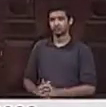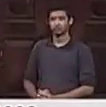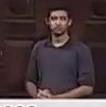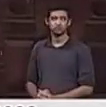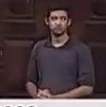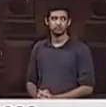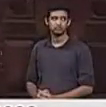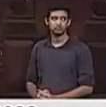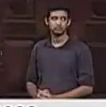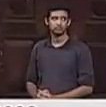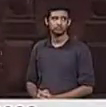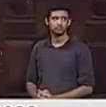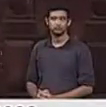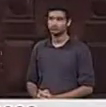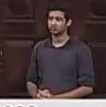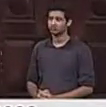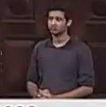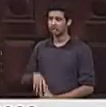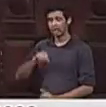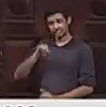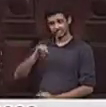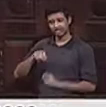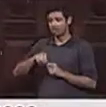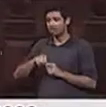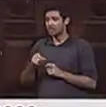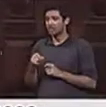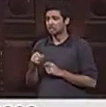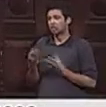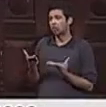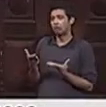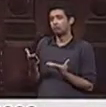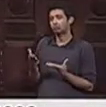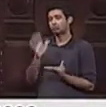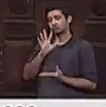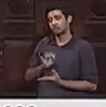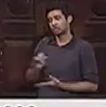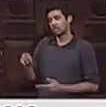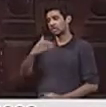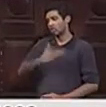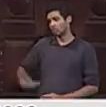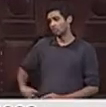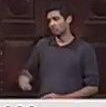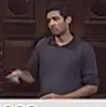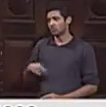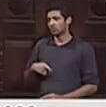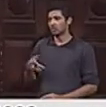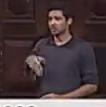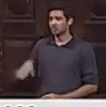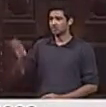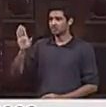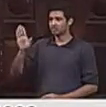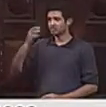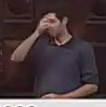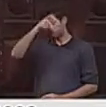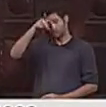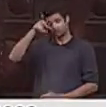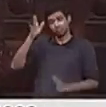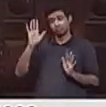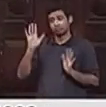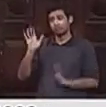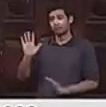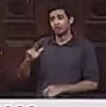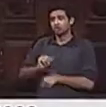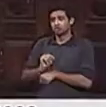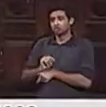base do governo. Então, assim, se fez assim, se fez assado, não era governador, não era candidato a prefeito, né? Eu só espero que